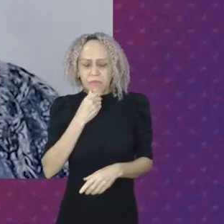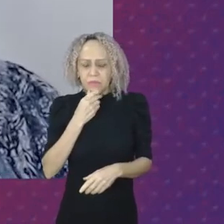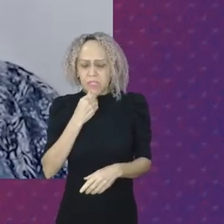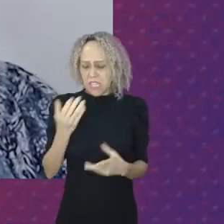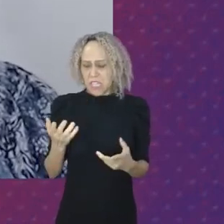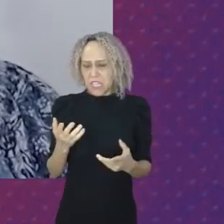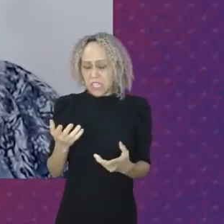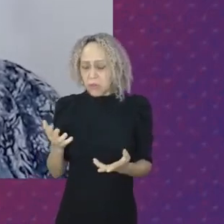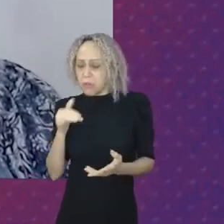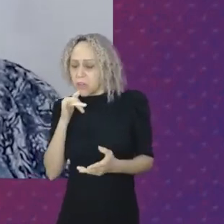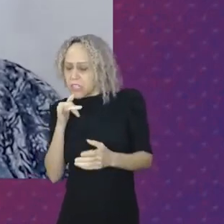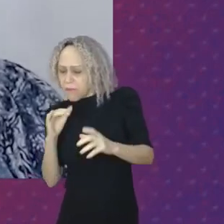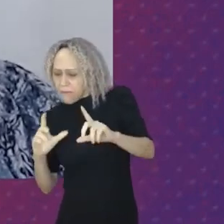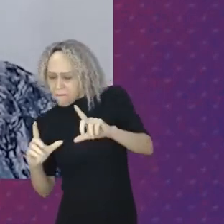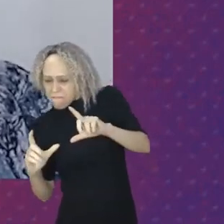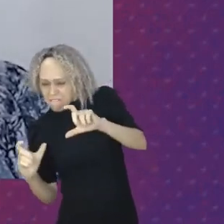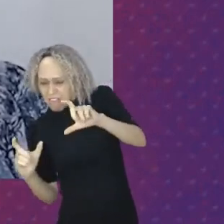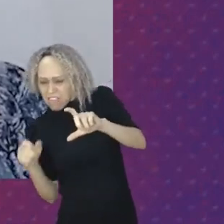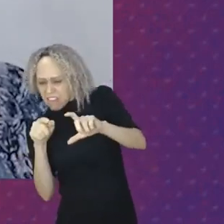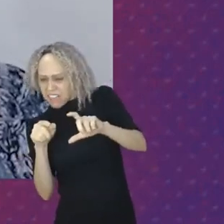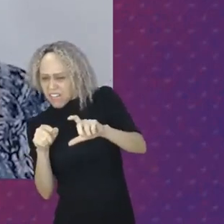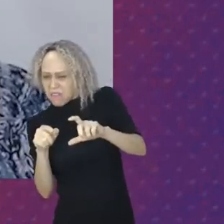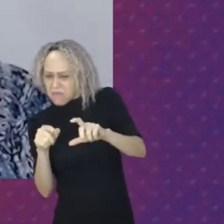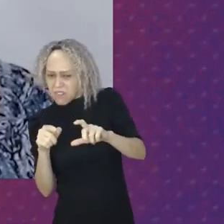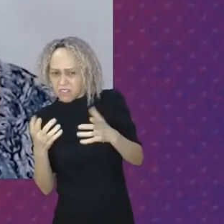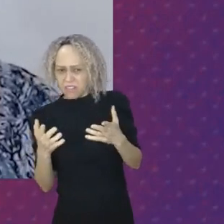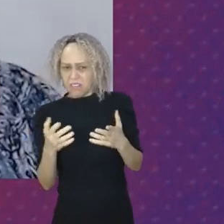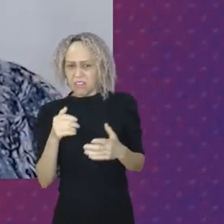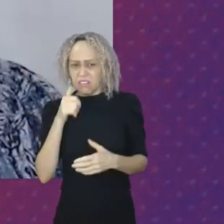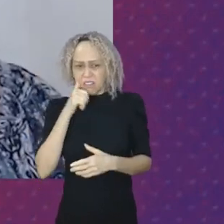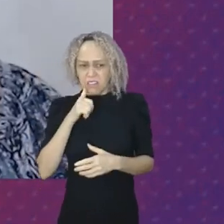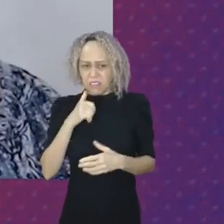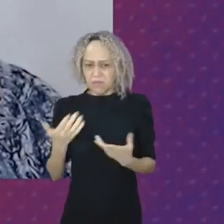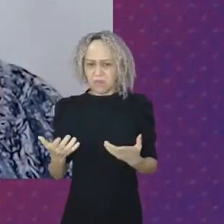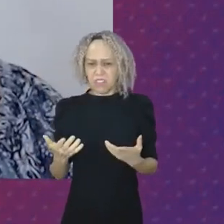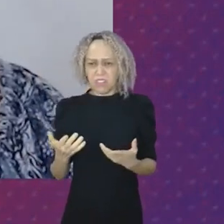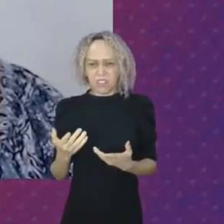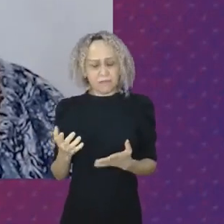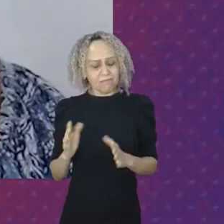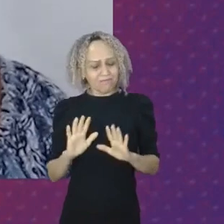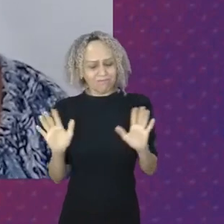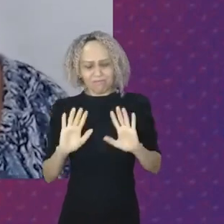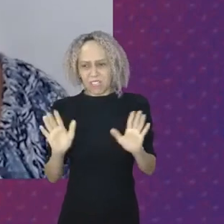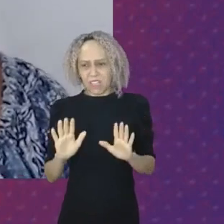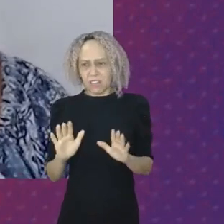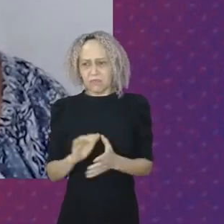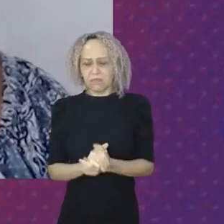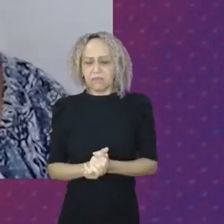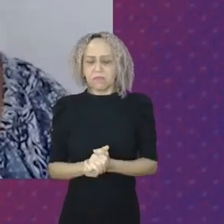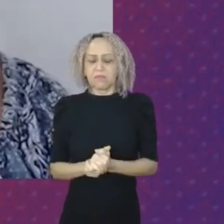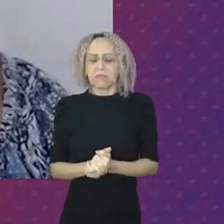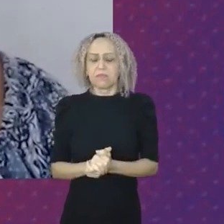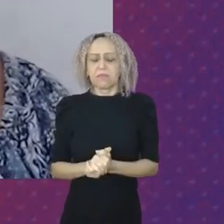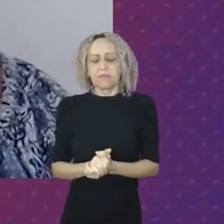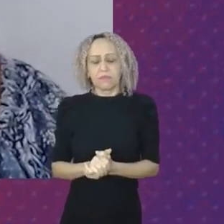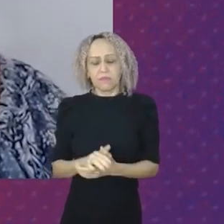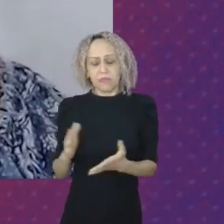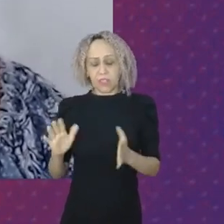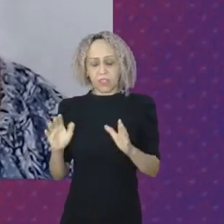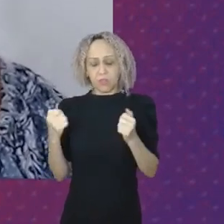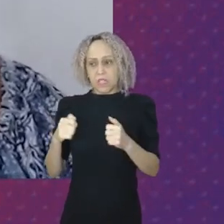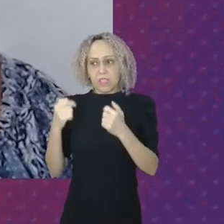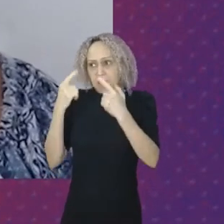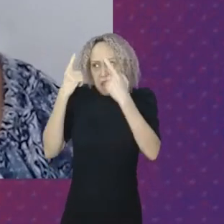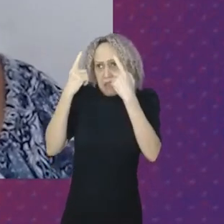das vezes elas são machistas, violentas e agressivas, não são nada fofas. Então, a gente precisa, desde a